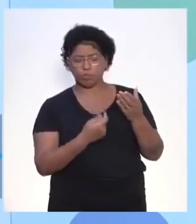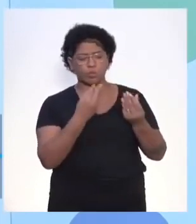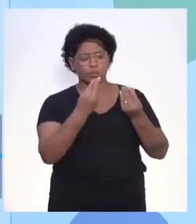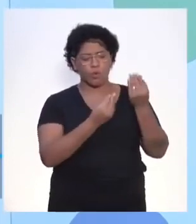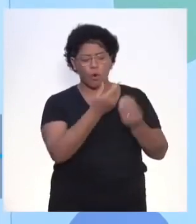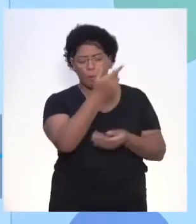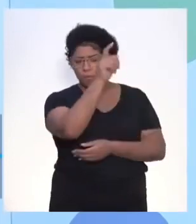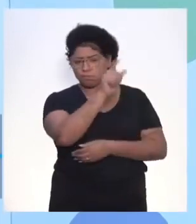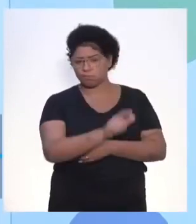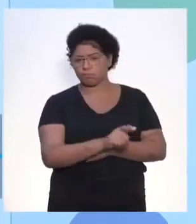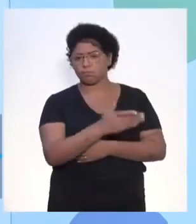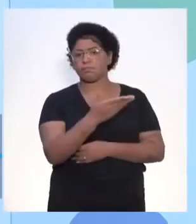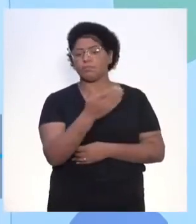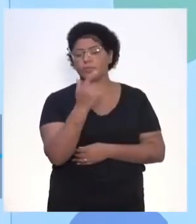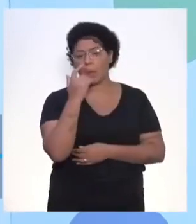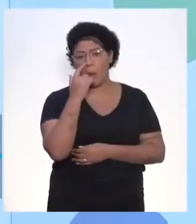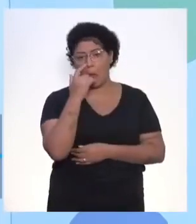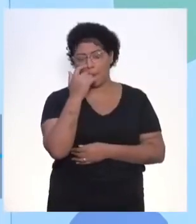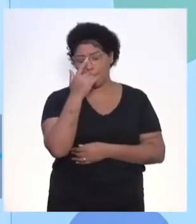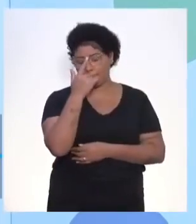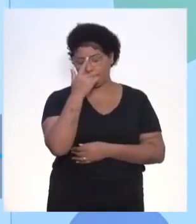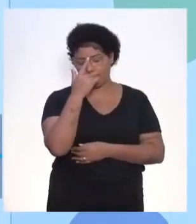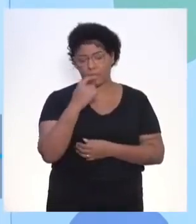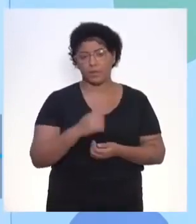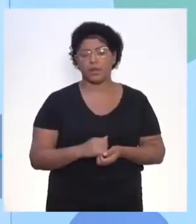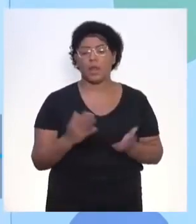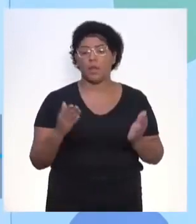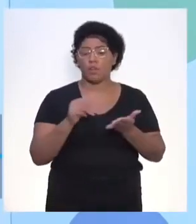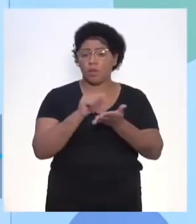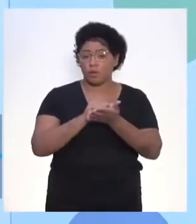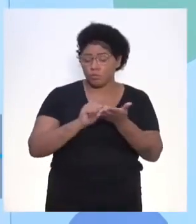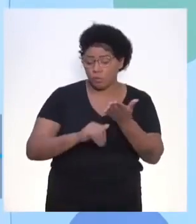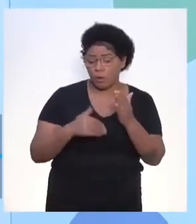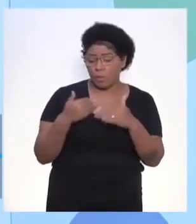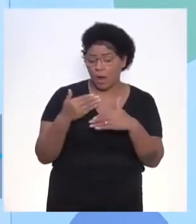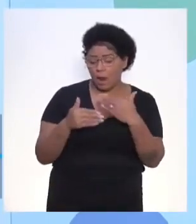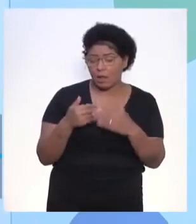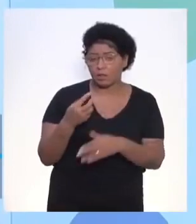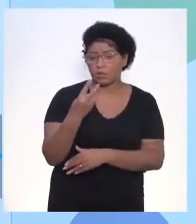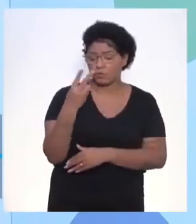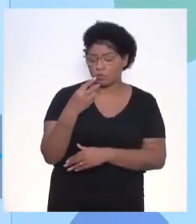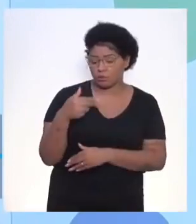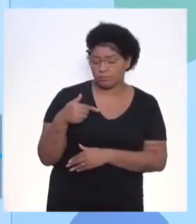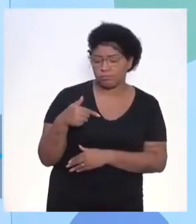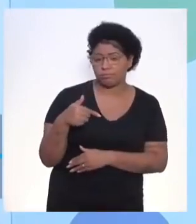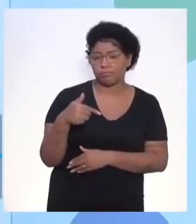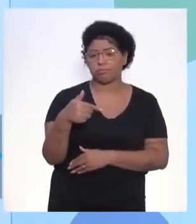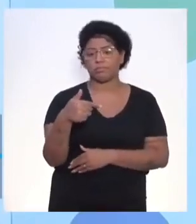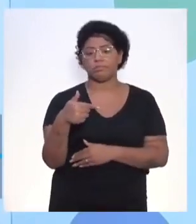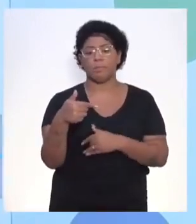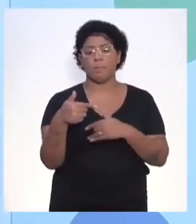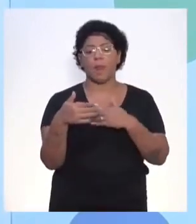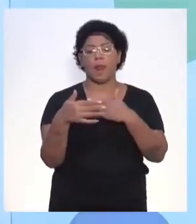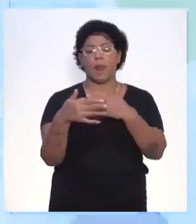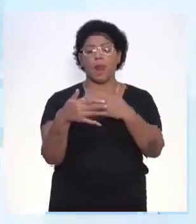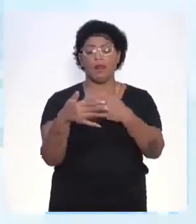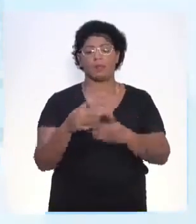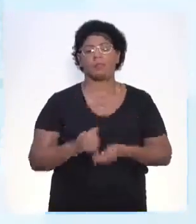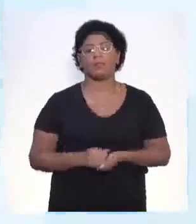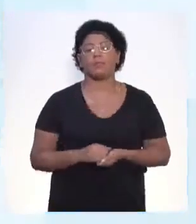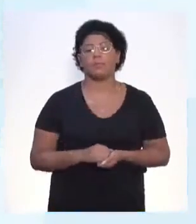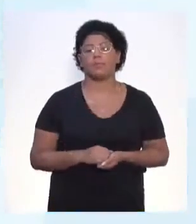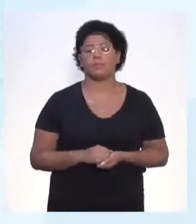a sequência de atividades que a gente vai ter nessas 2 semanas que vem aí, tá? Então, vamos para a próxima tela,